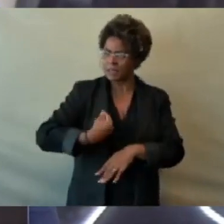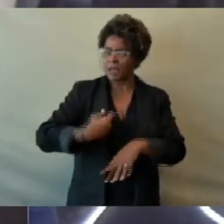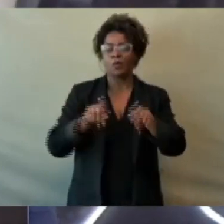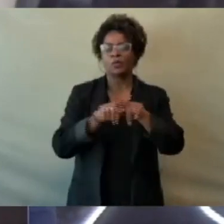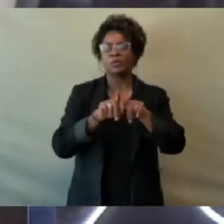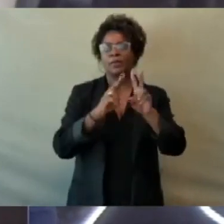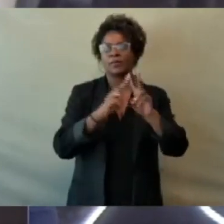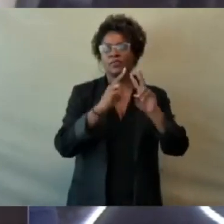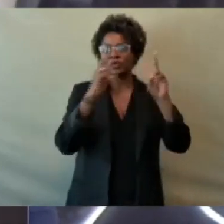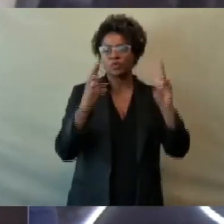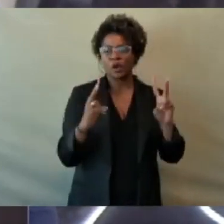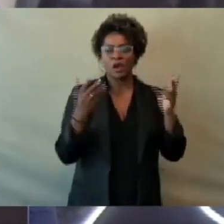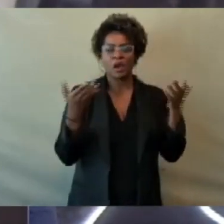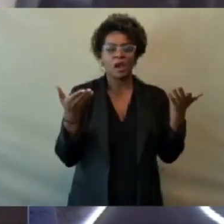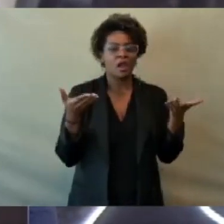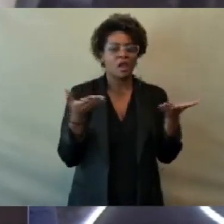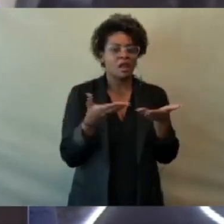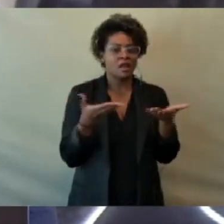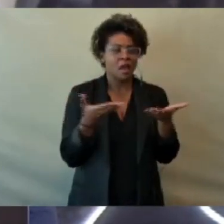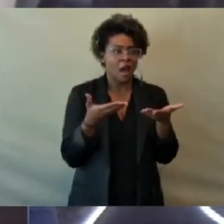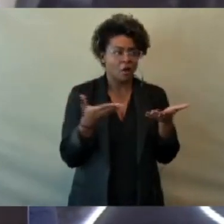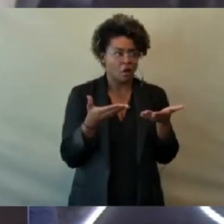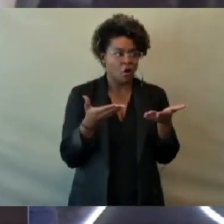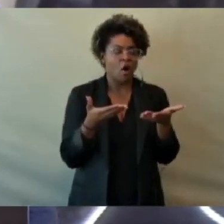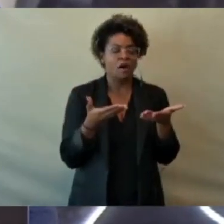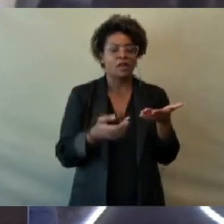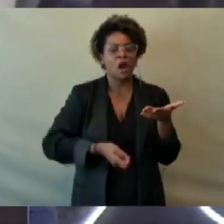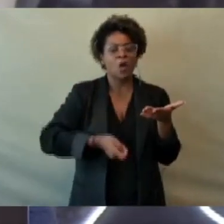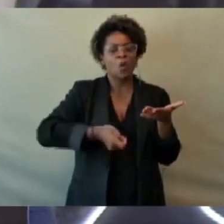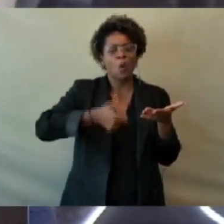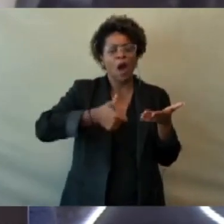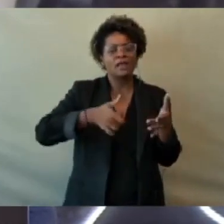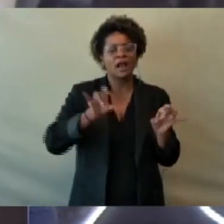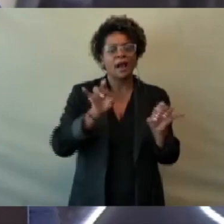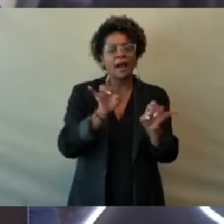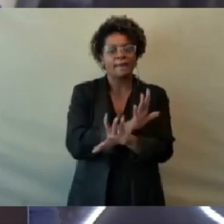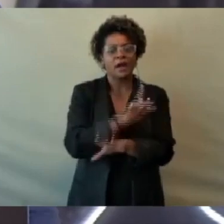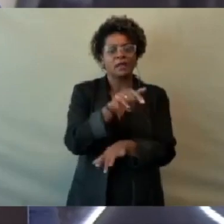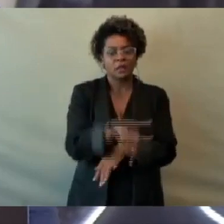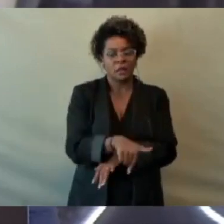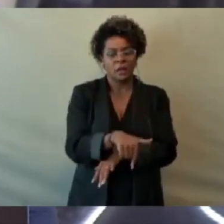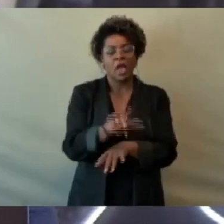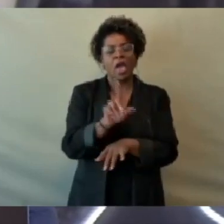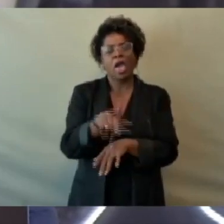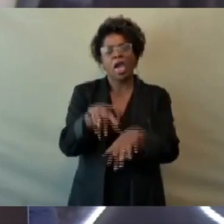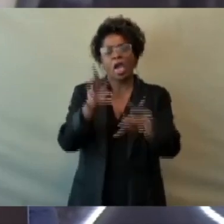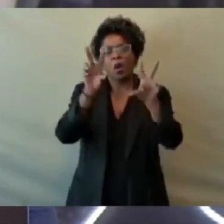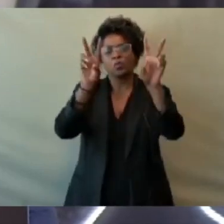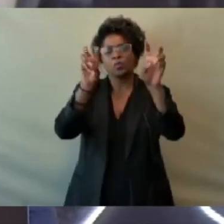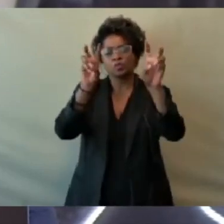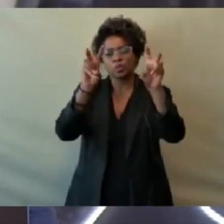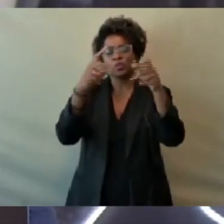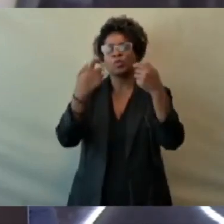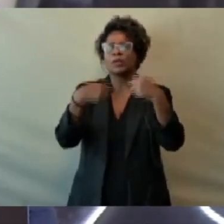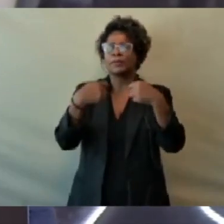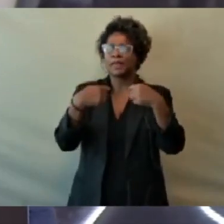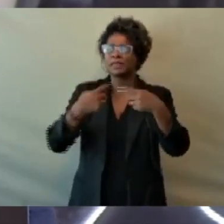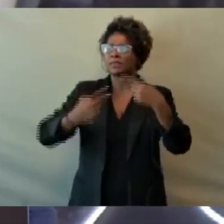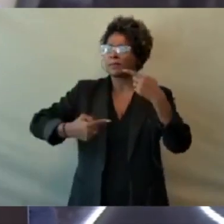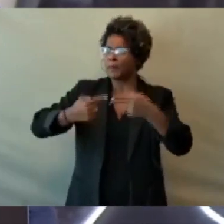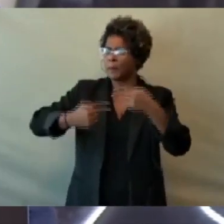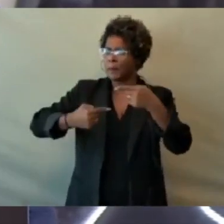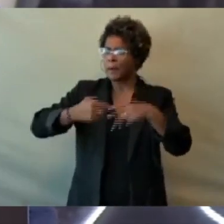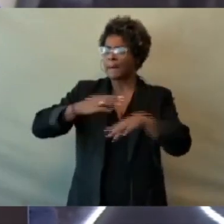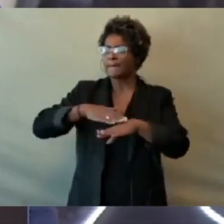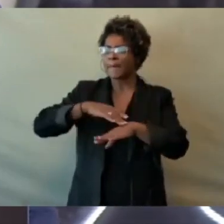está chegando no final esse é um assunto que precisa ser debatido com mais até mais tempo mas nosso tempo está encaminhando para